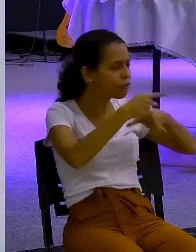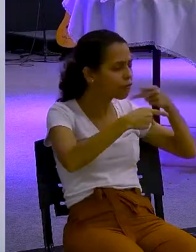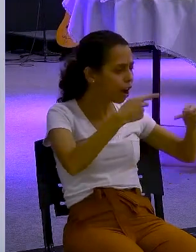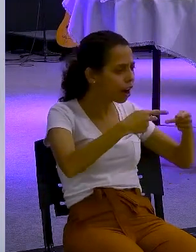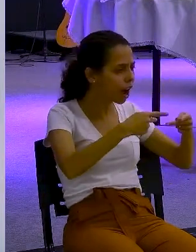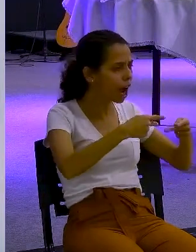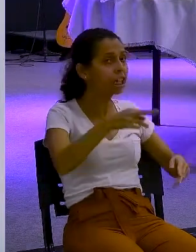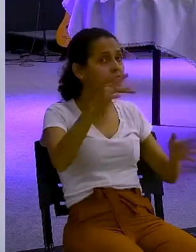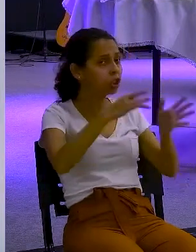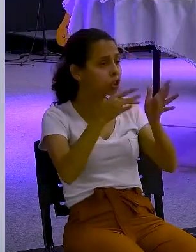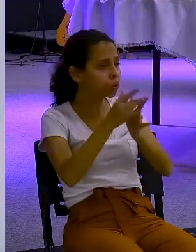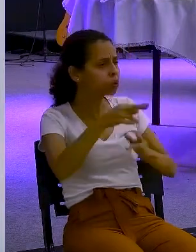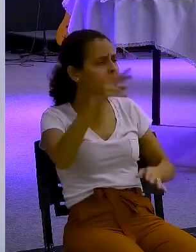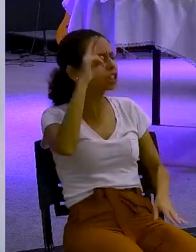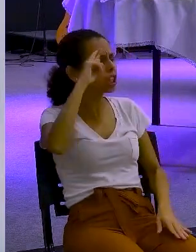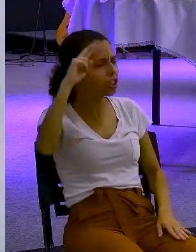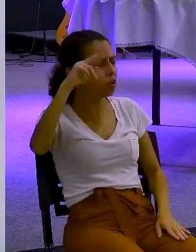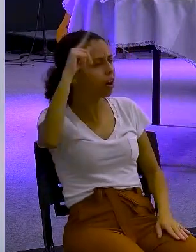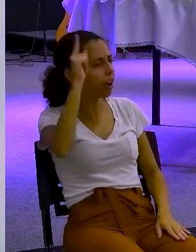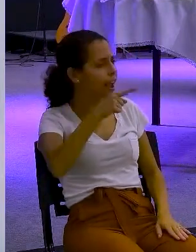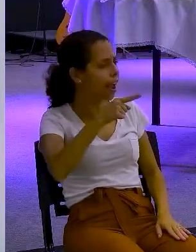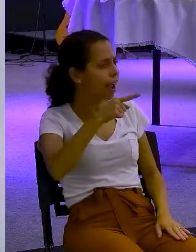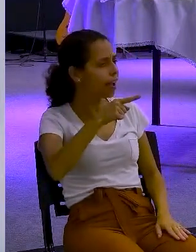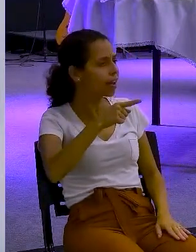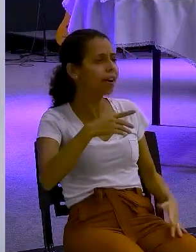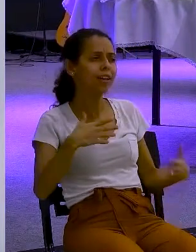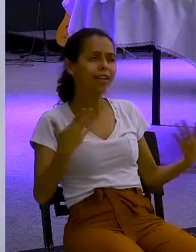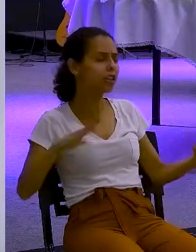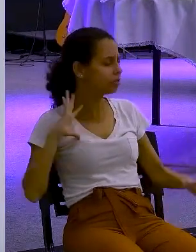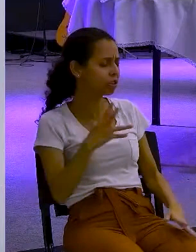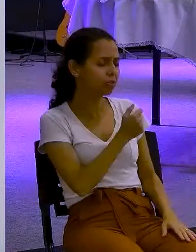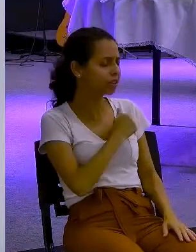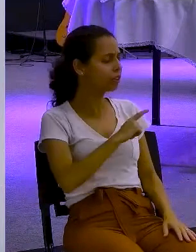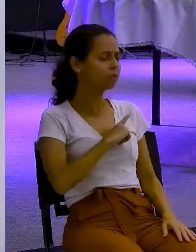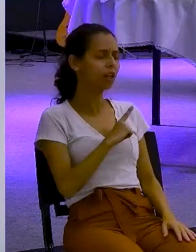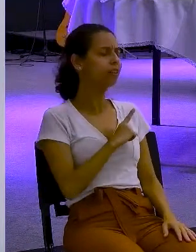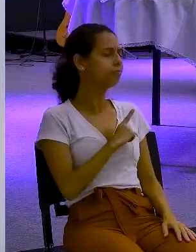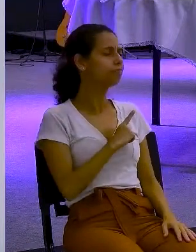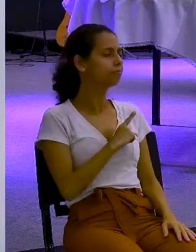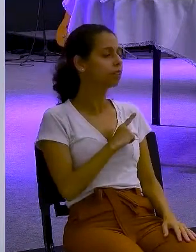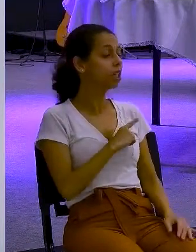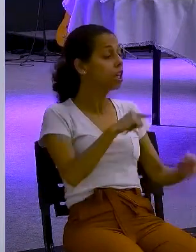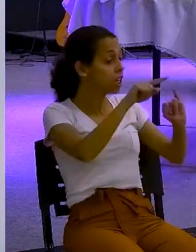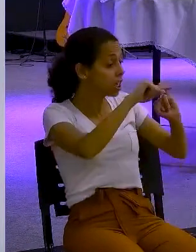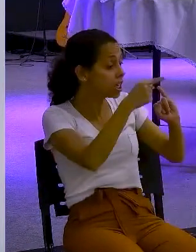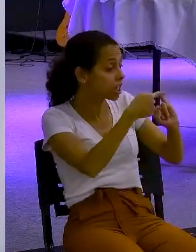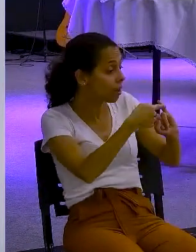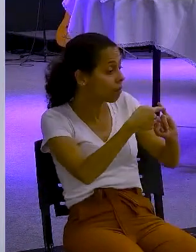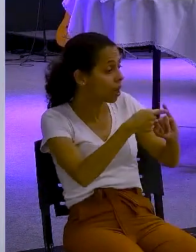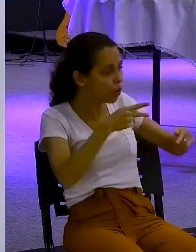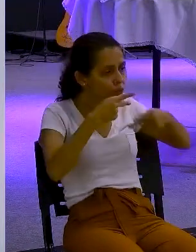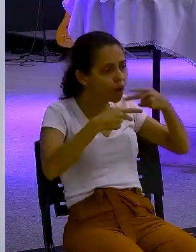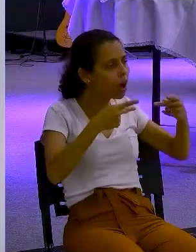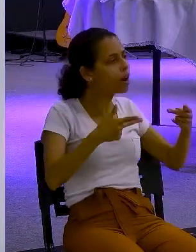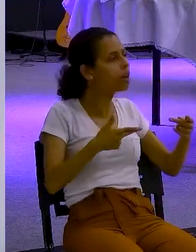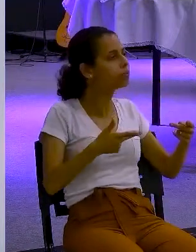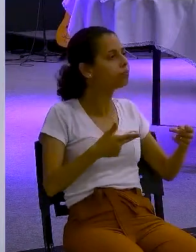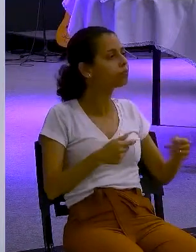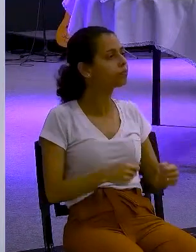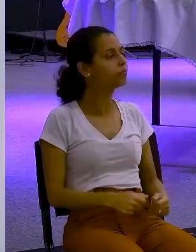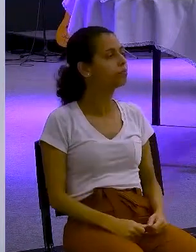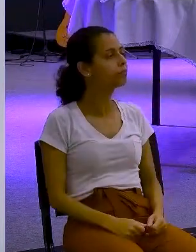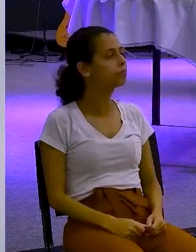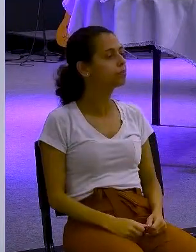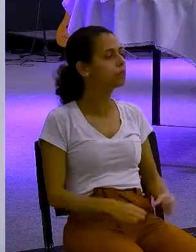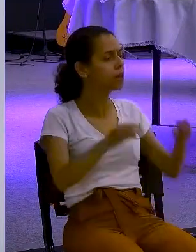o Senhor, este será salvo. Isabel está reconhecendo no ventre de Maria